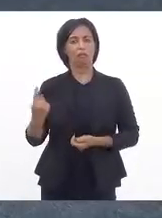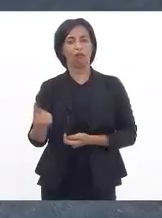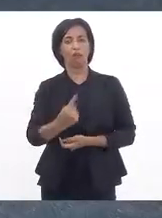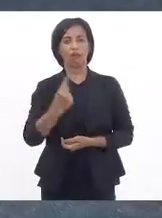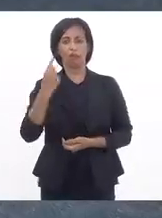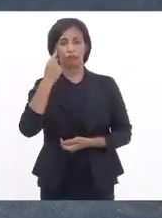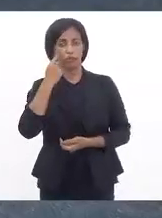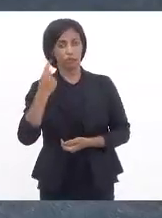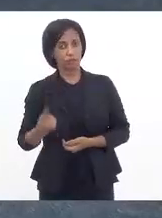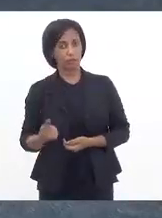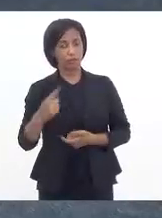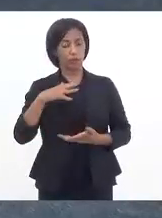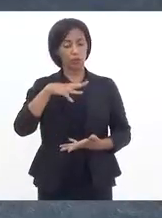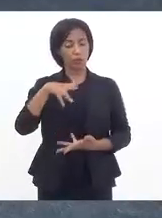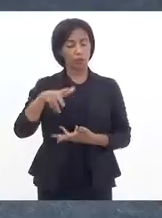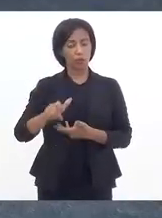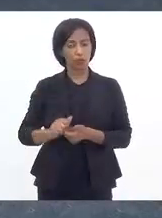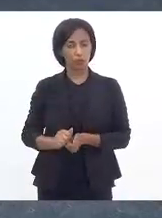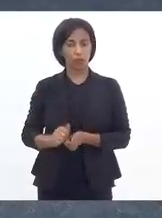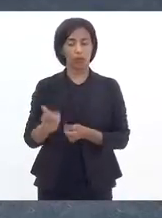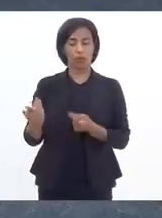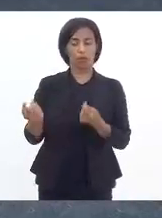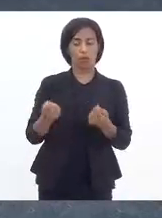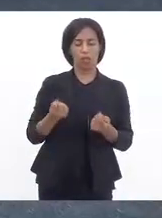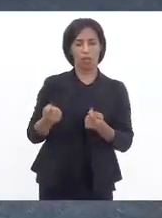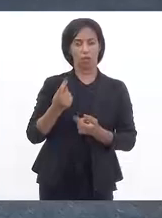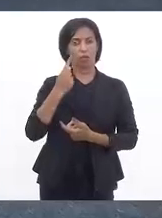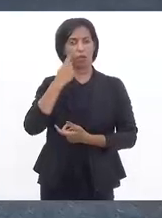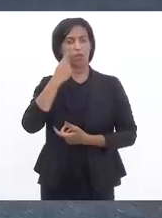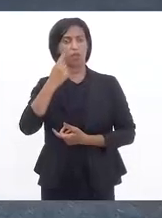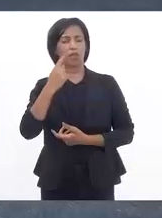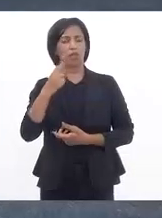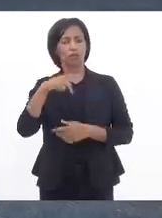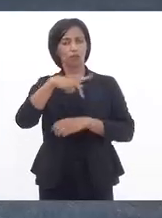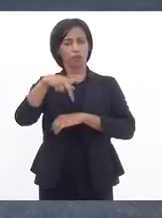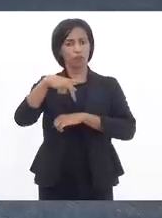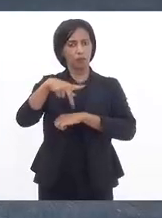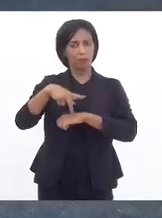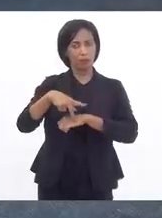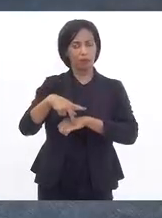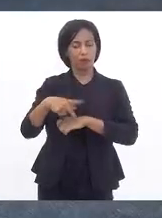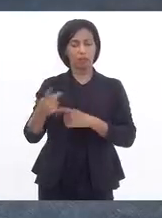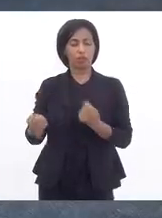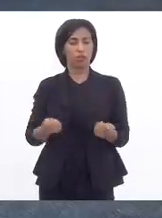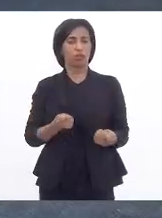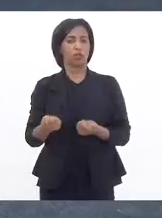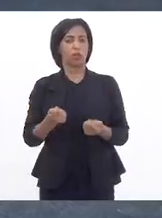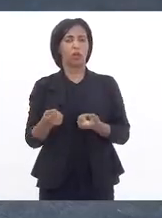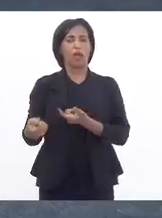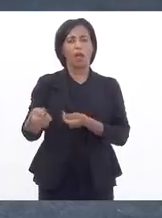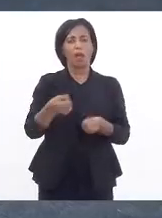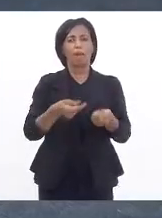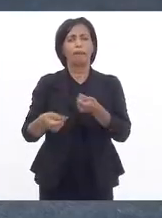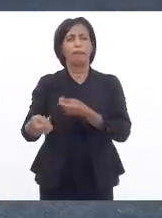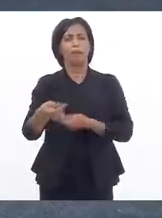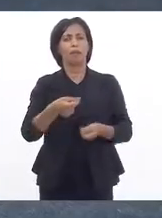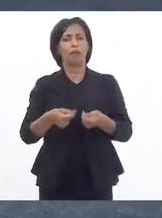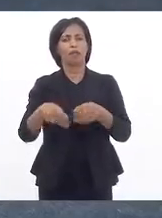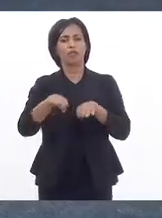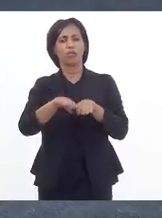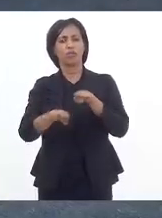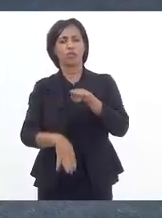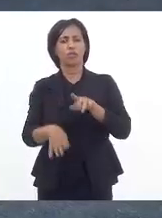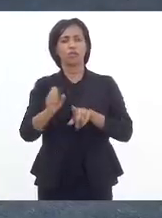a gente vê né no mundo na economia que a gente vê no nosso país que Bom dia capitalista de